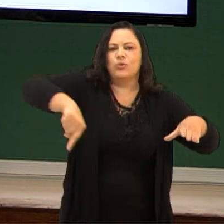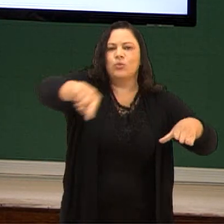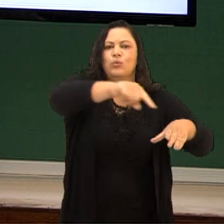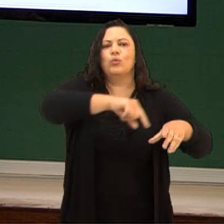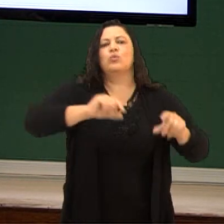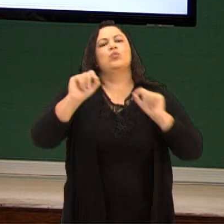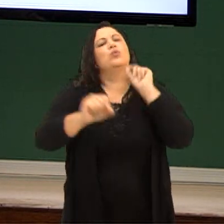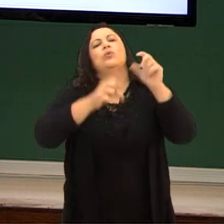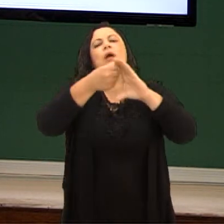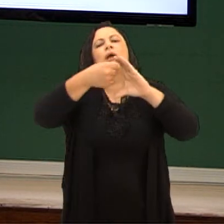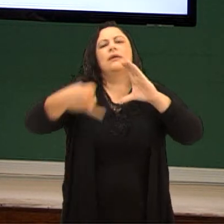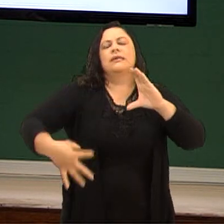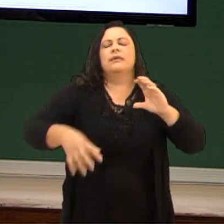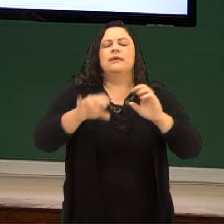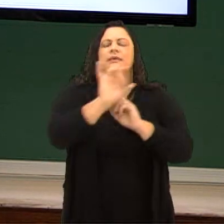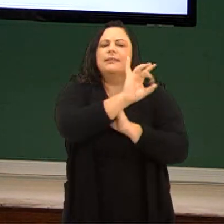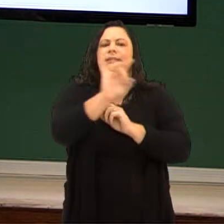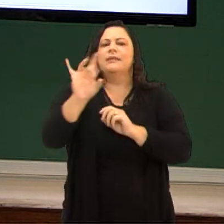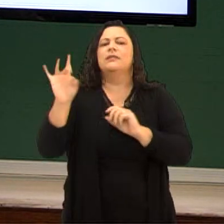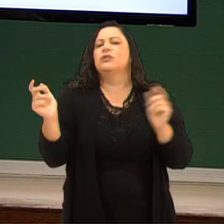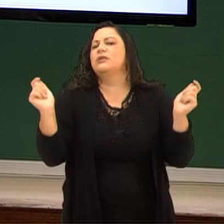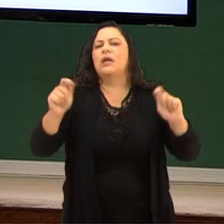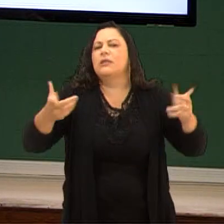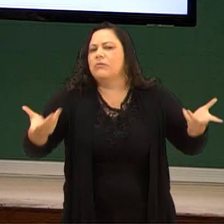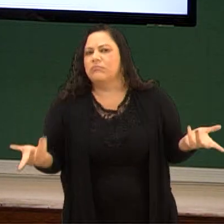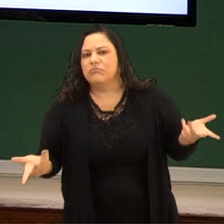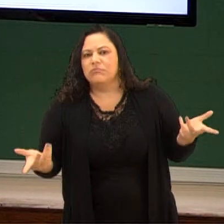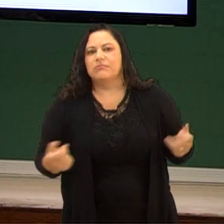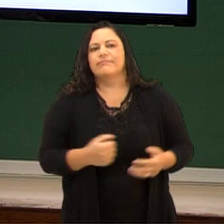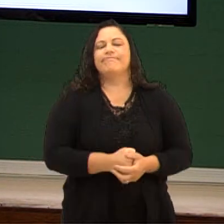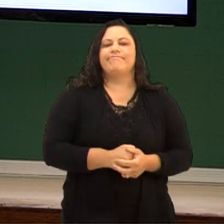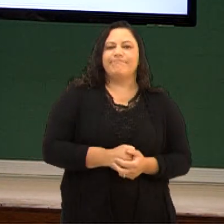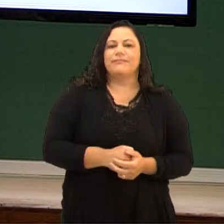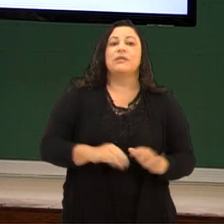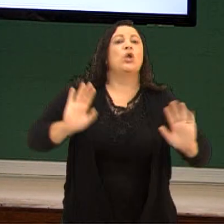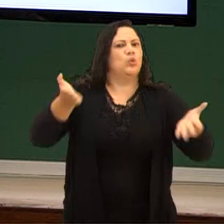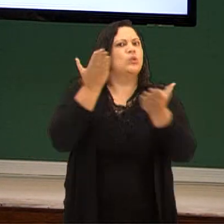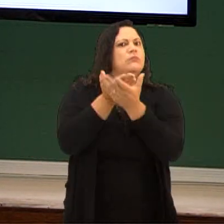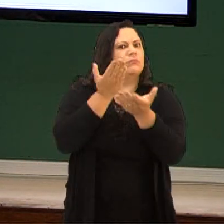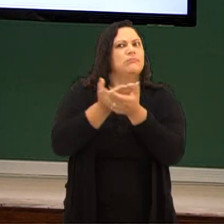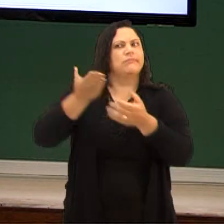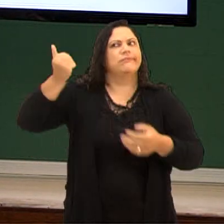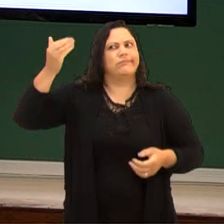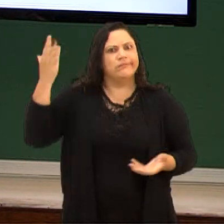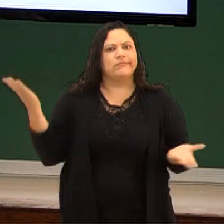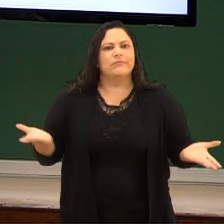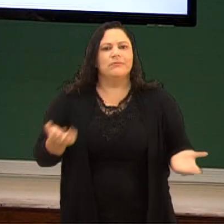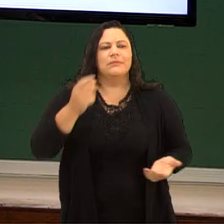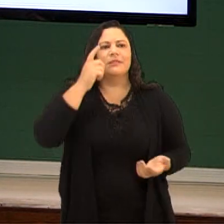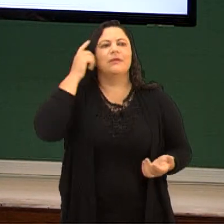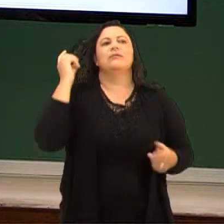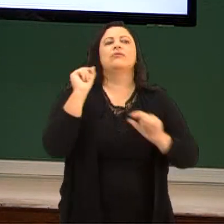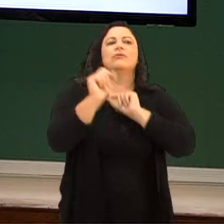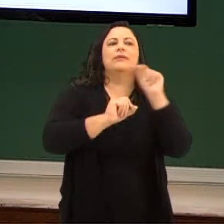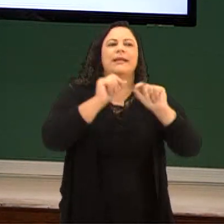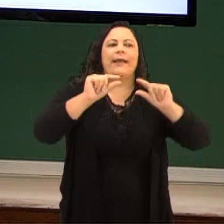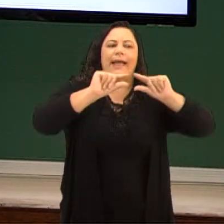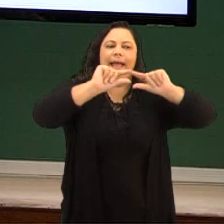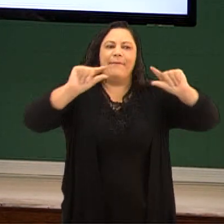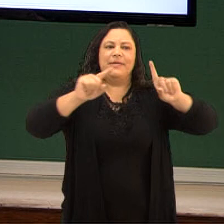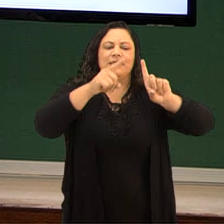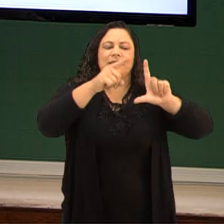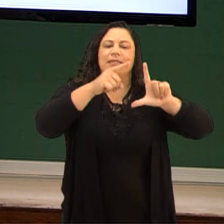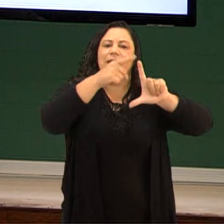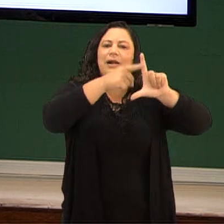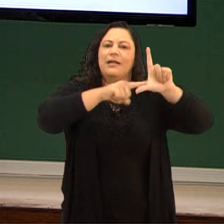que é a característica desses objetos circulares que a gente estudou na última aula? Qual que é mesmo? Que a medida da circunferência,